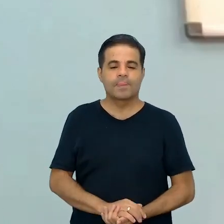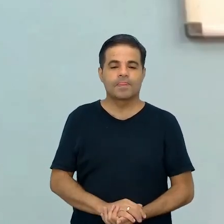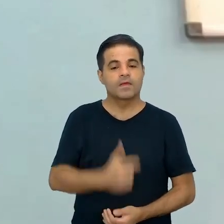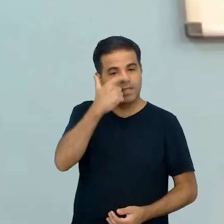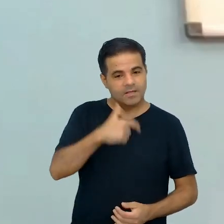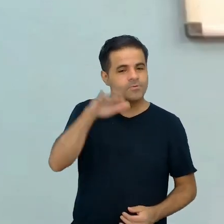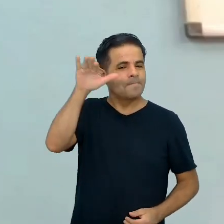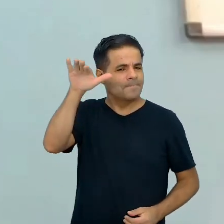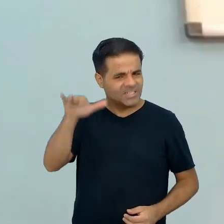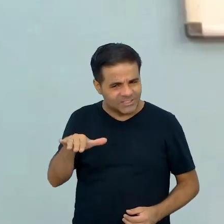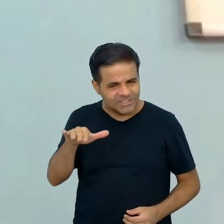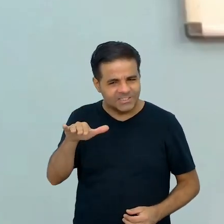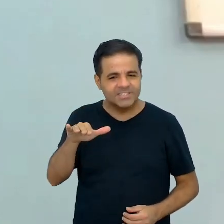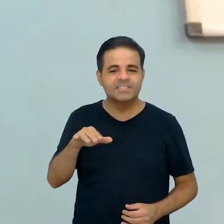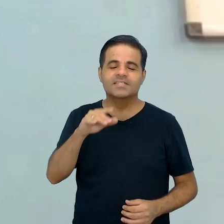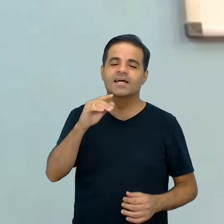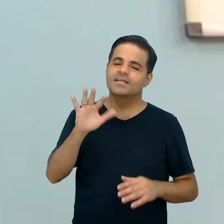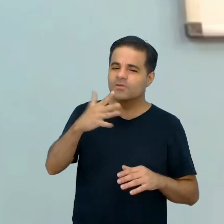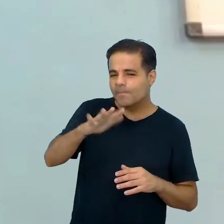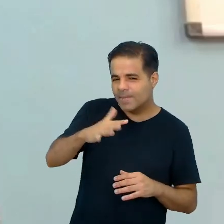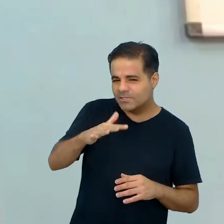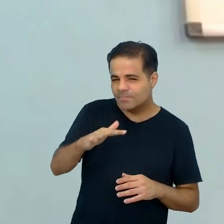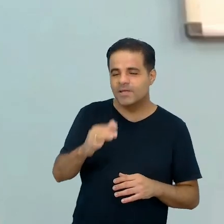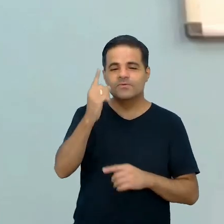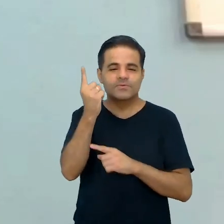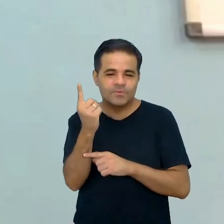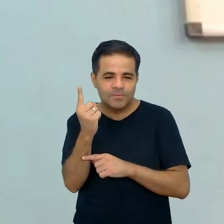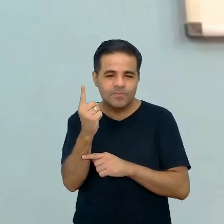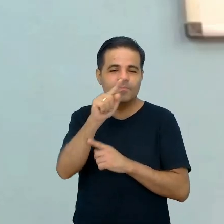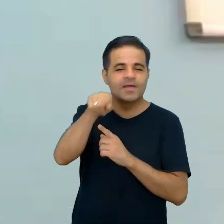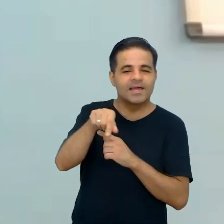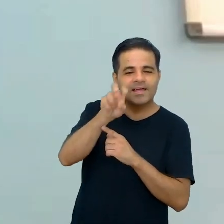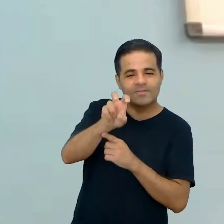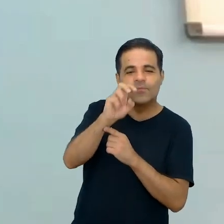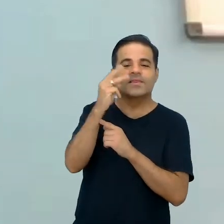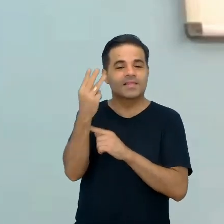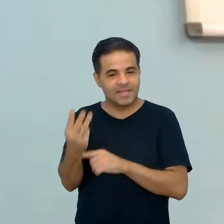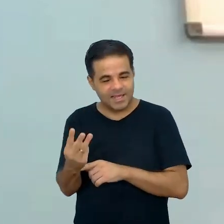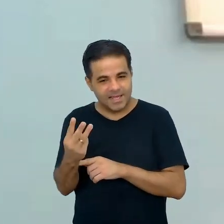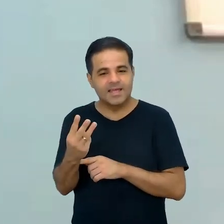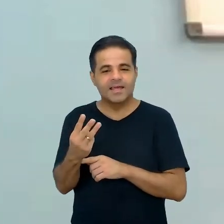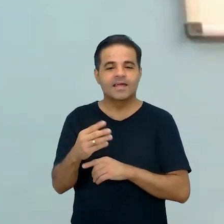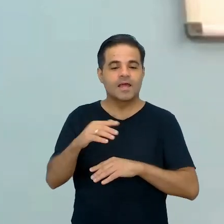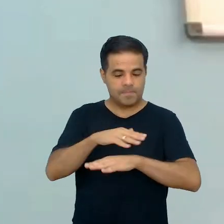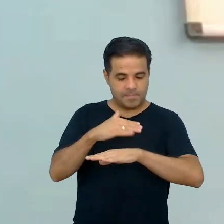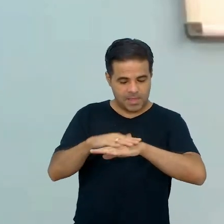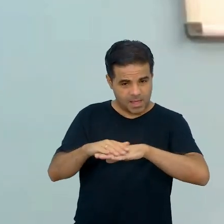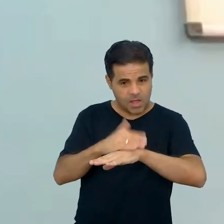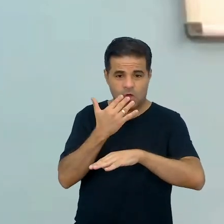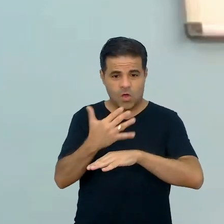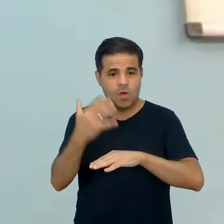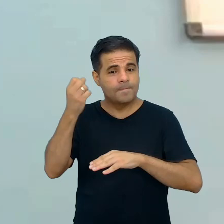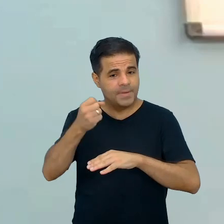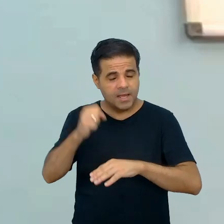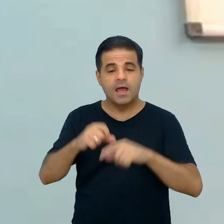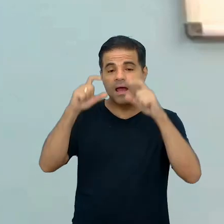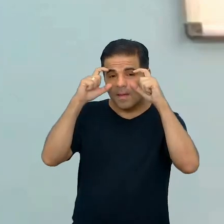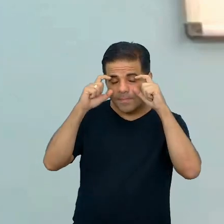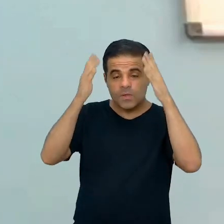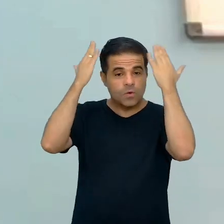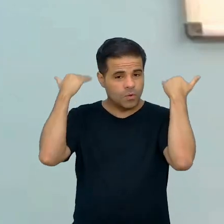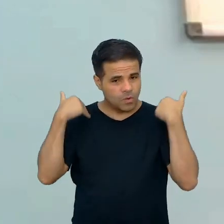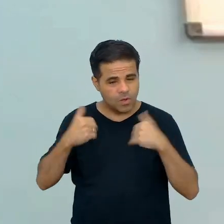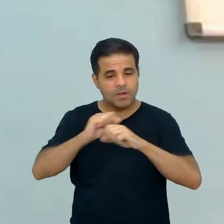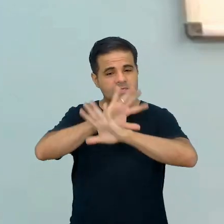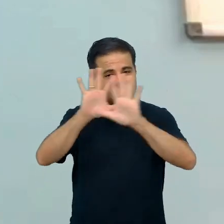Sou baixinha, tenho mais ou menos 1,53 m, sou de cor branca, cabelos e olhos